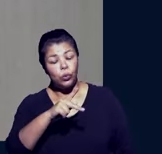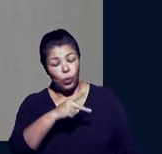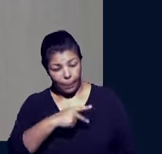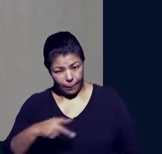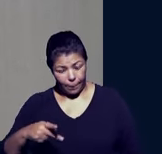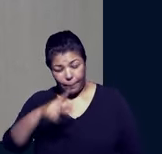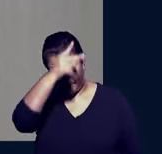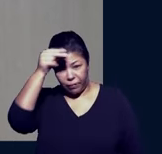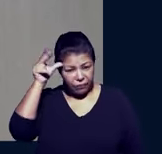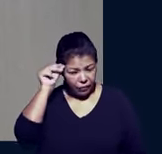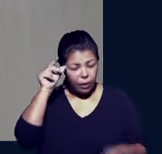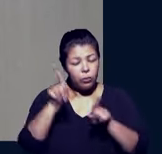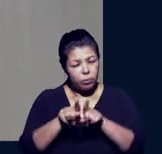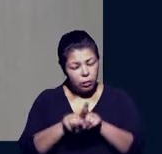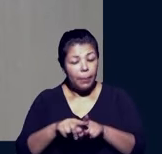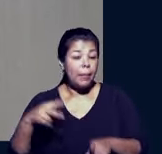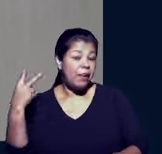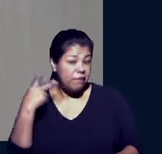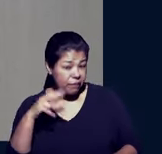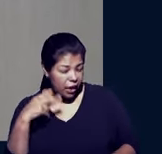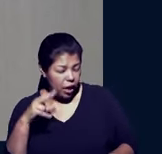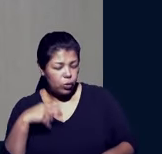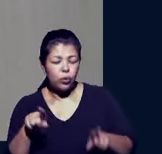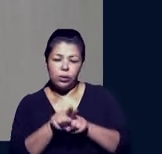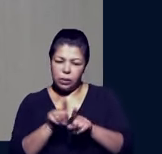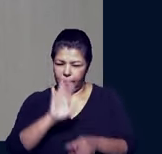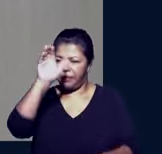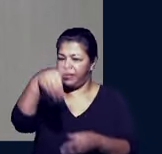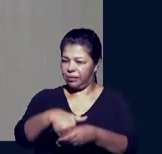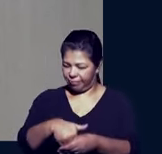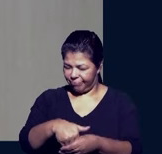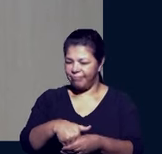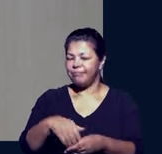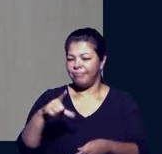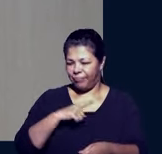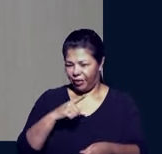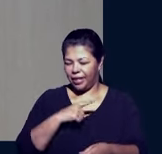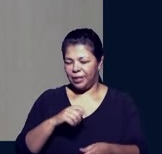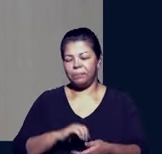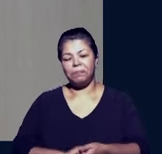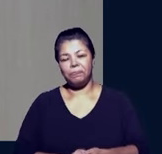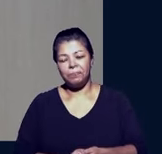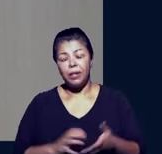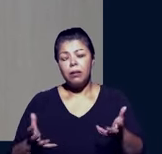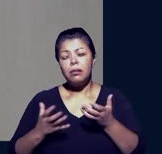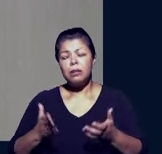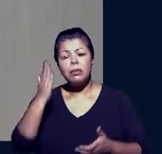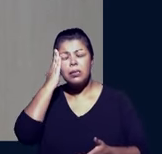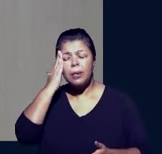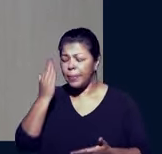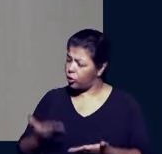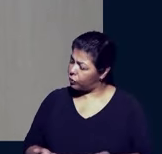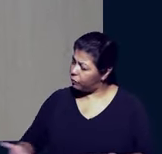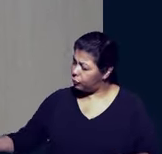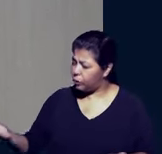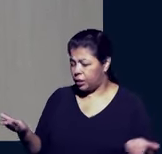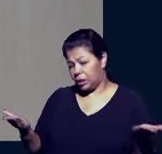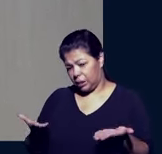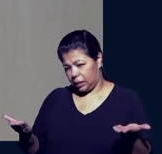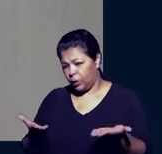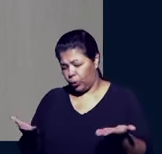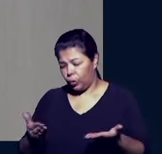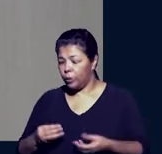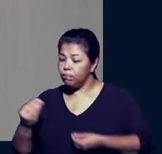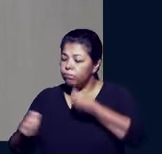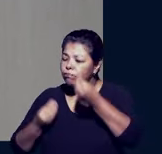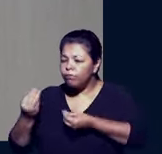e é óbvio que os gastos públicos alavancam um pouco as eleições queria ouvir dos Senhores sobre essa